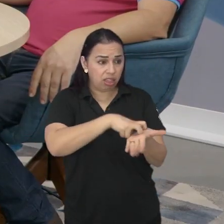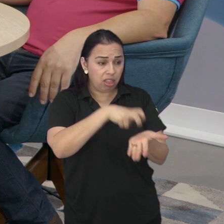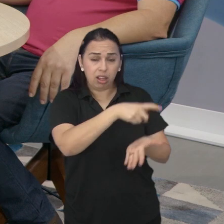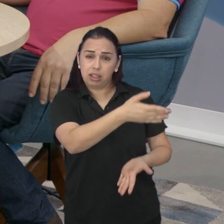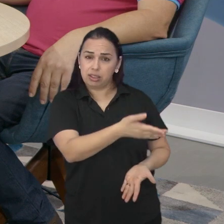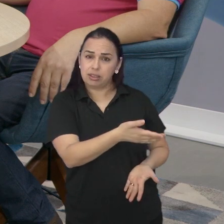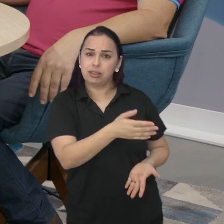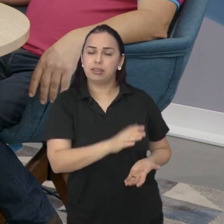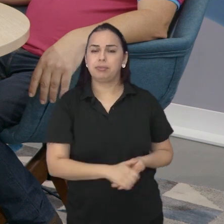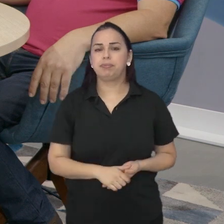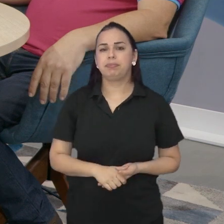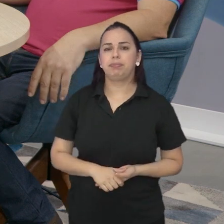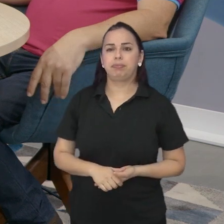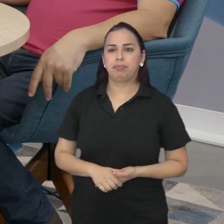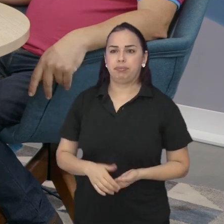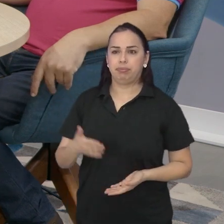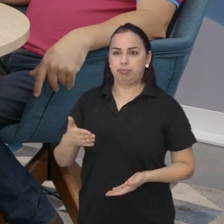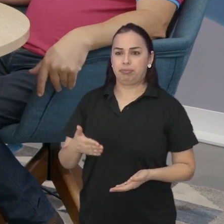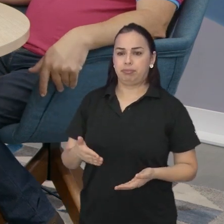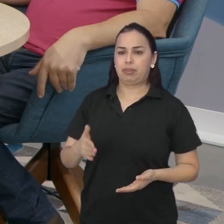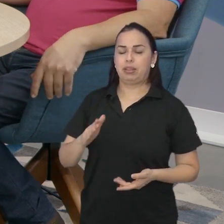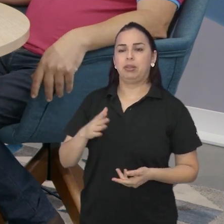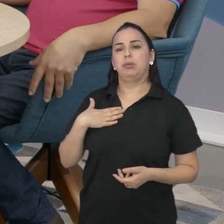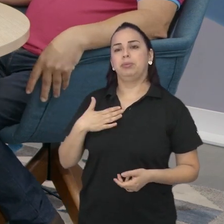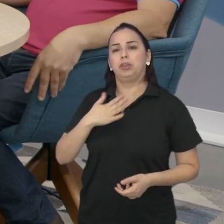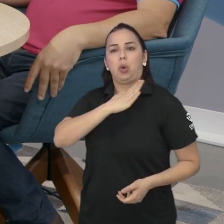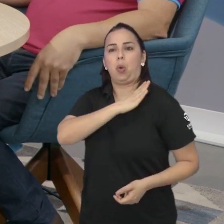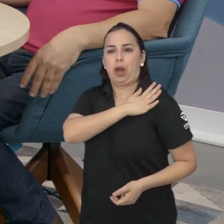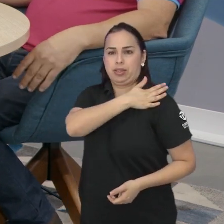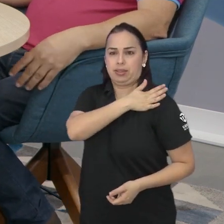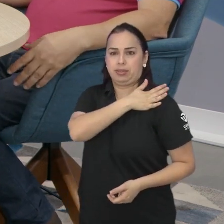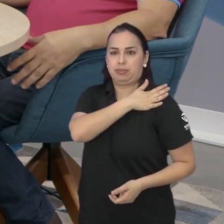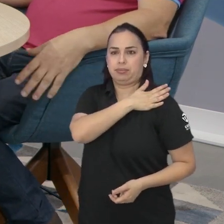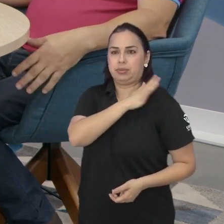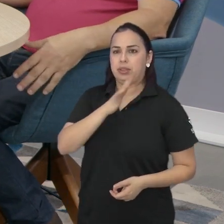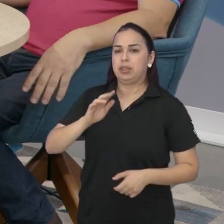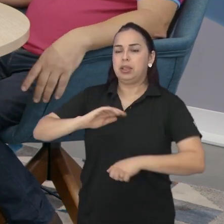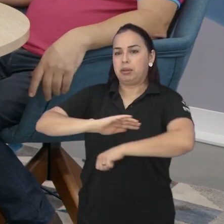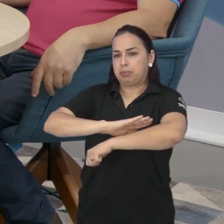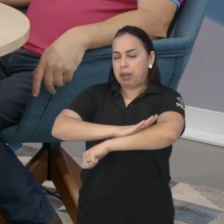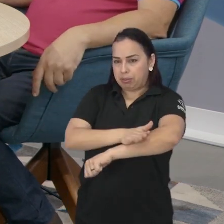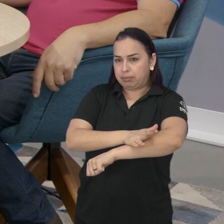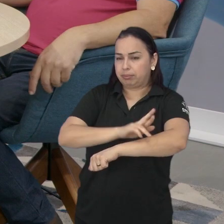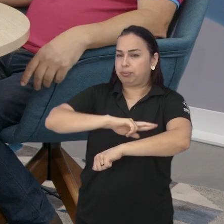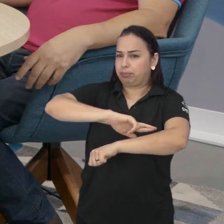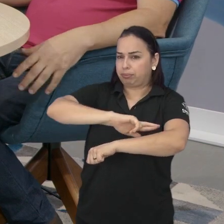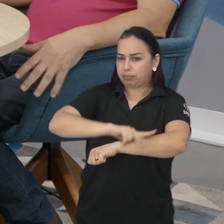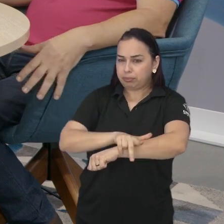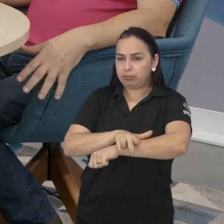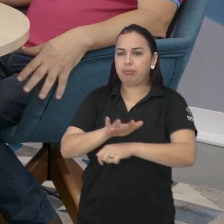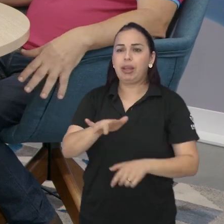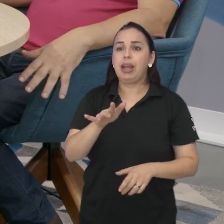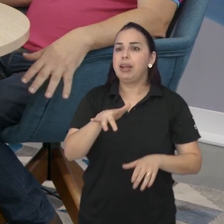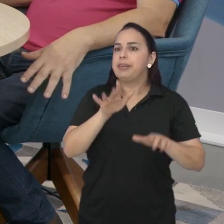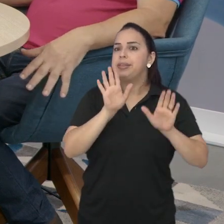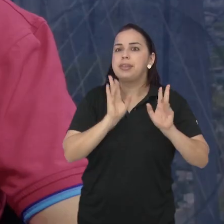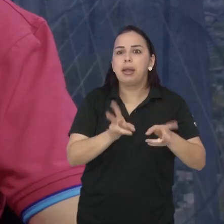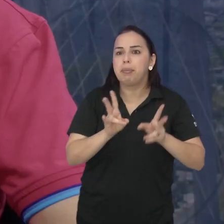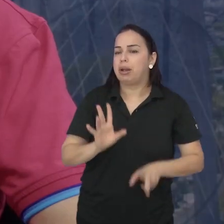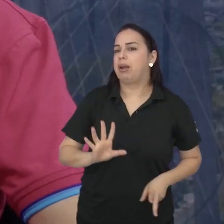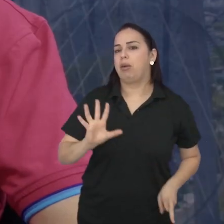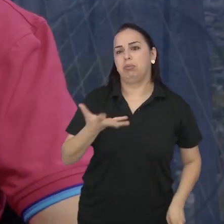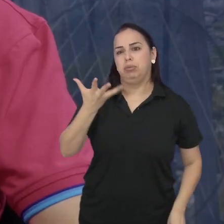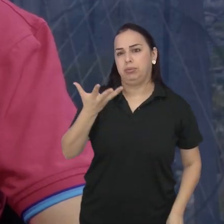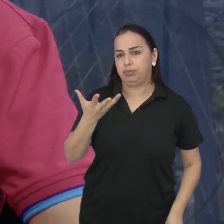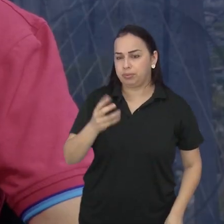já impôs. E acho que a Dani coloca a questão do racismo. A ideia do racismo estrutural, ela é presente na discussão da população em